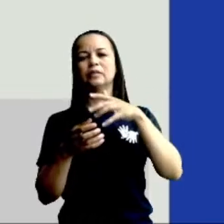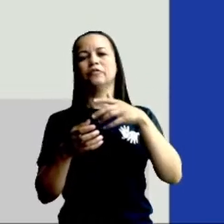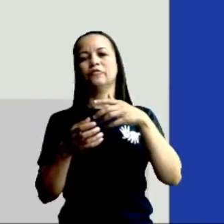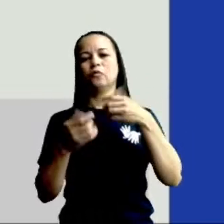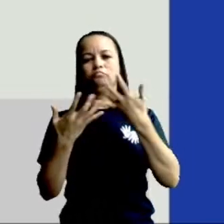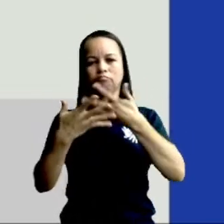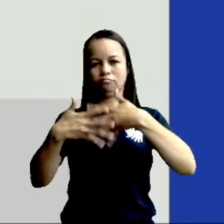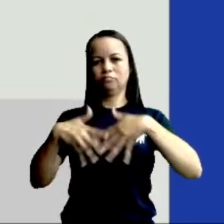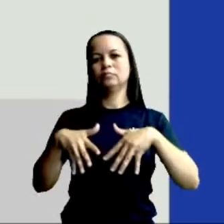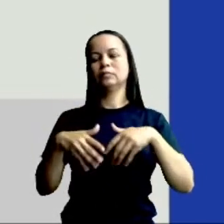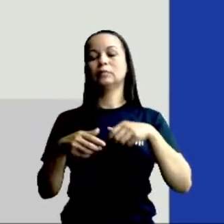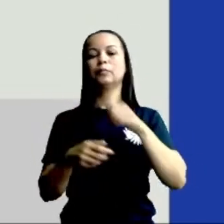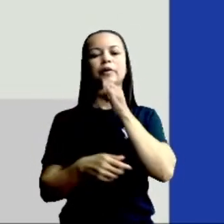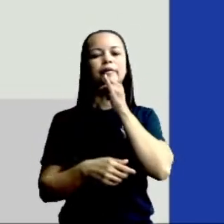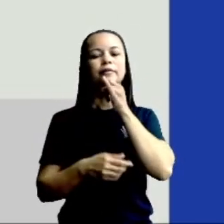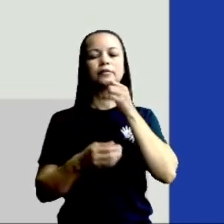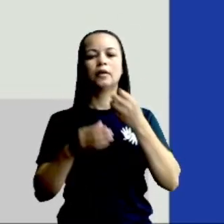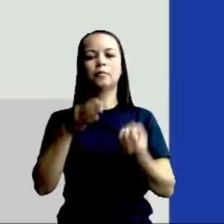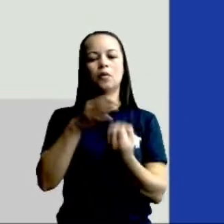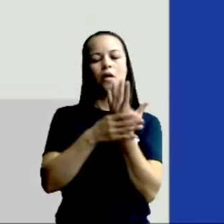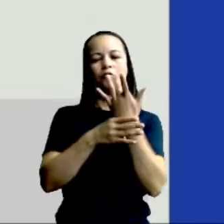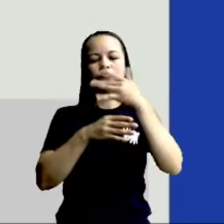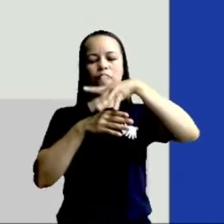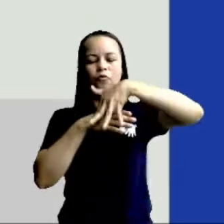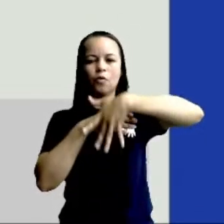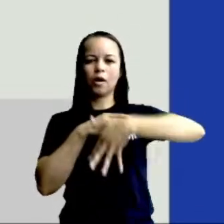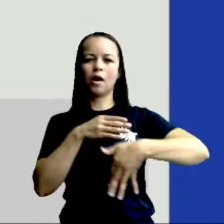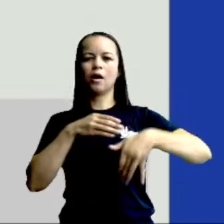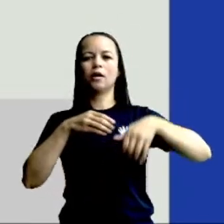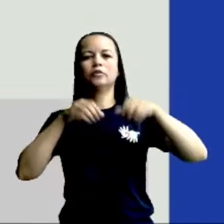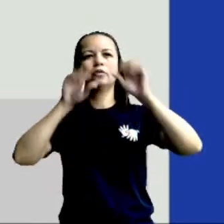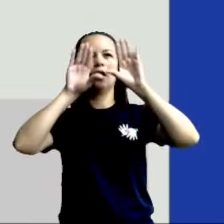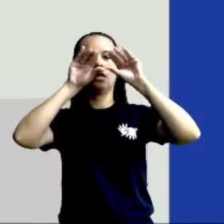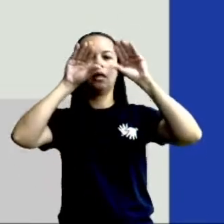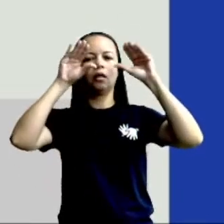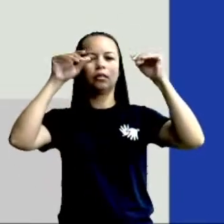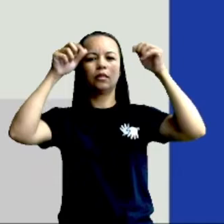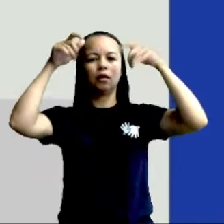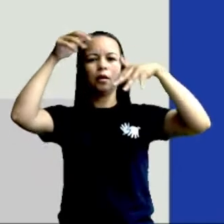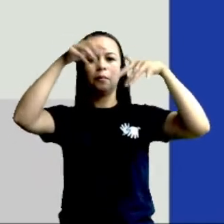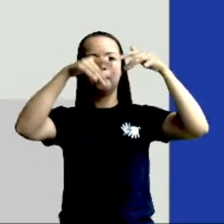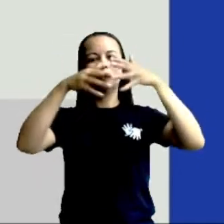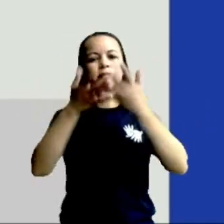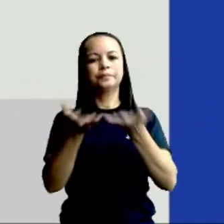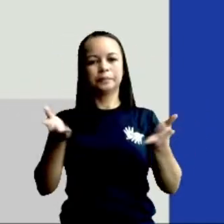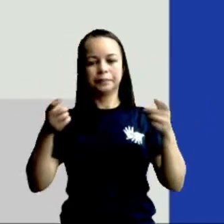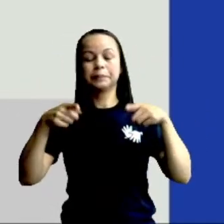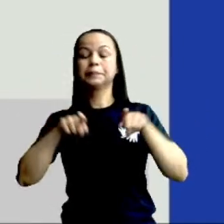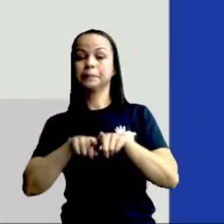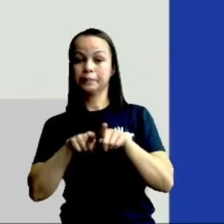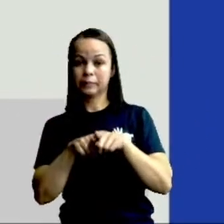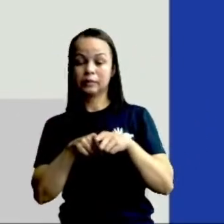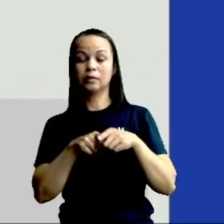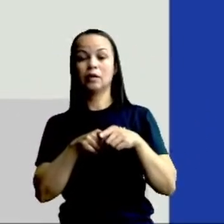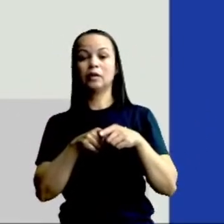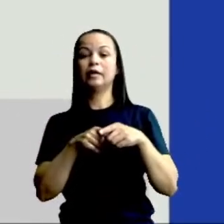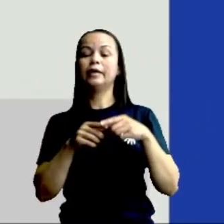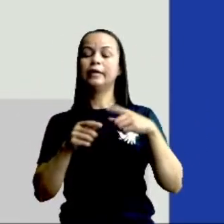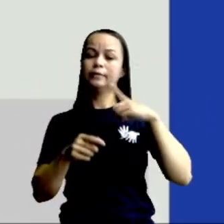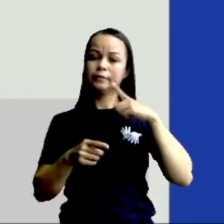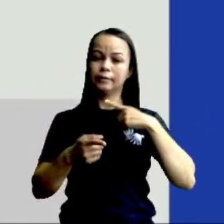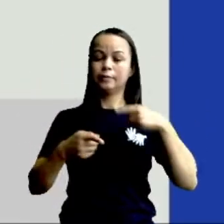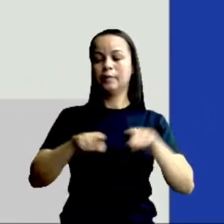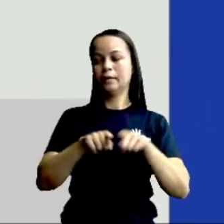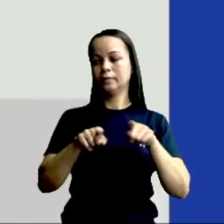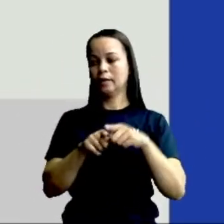naturais, vulcões e neblinas, ou artificiais, produzidas pela atividade humana.